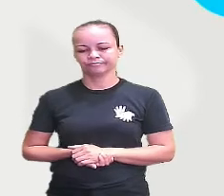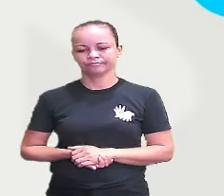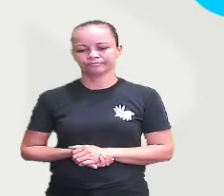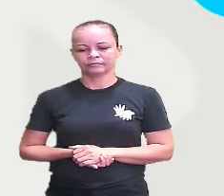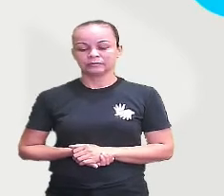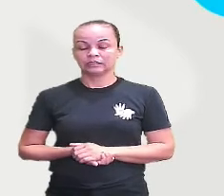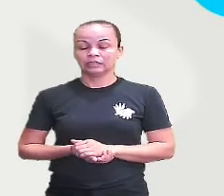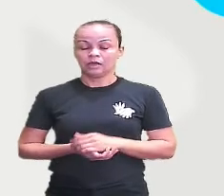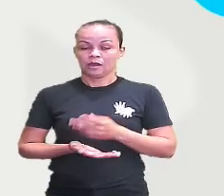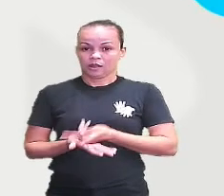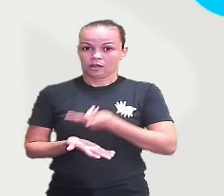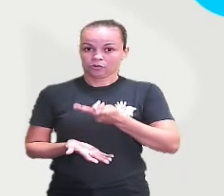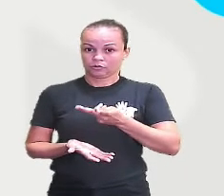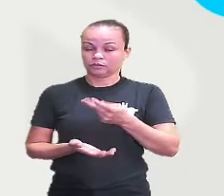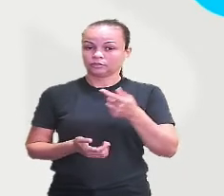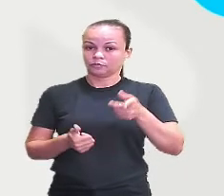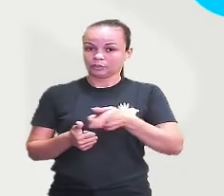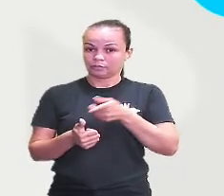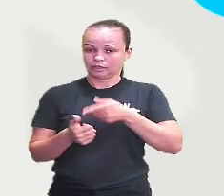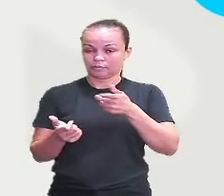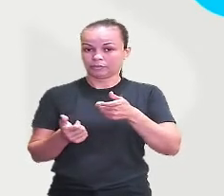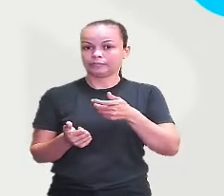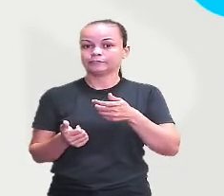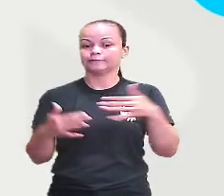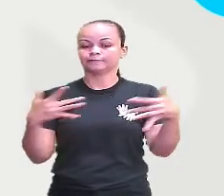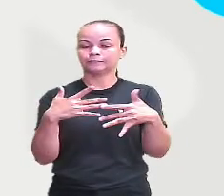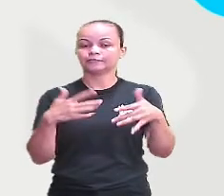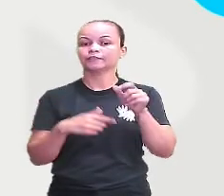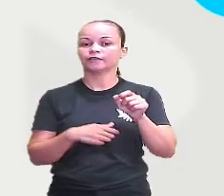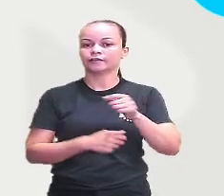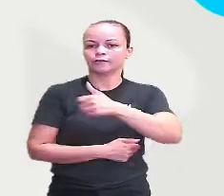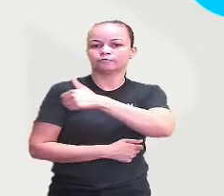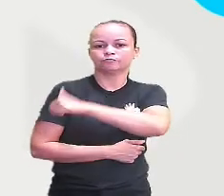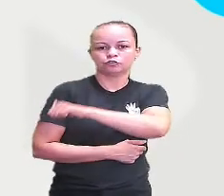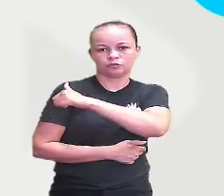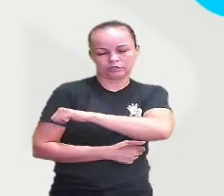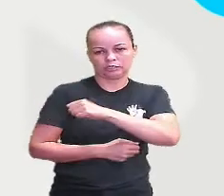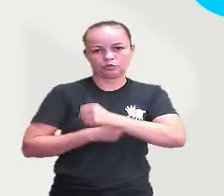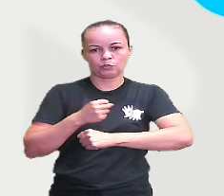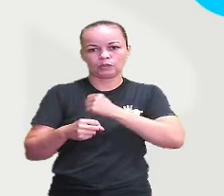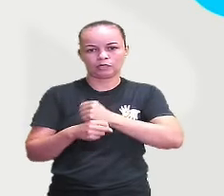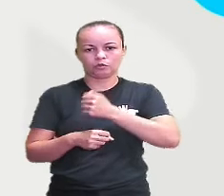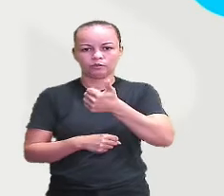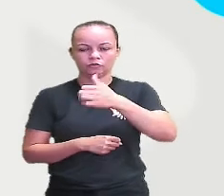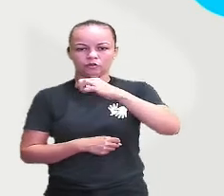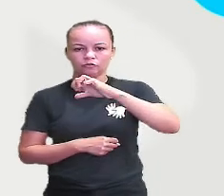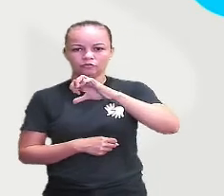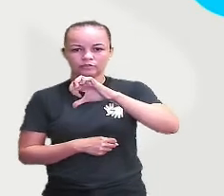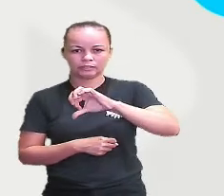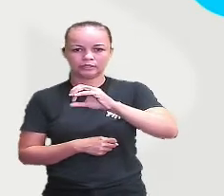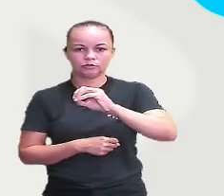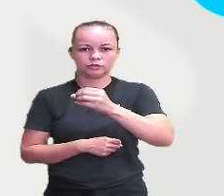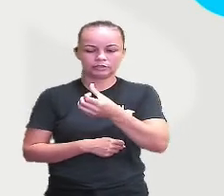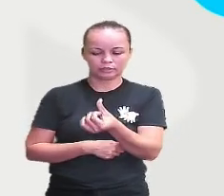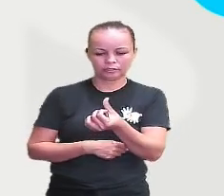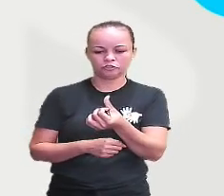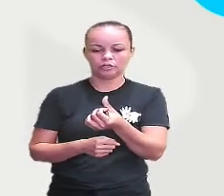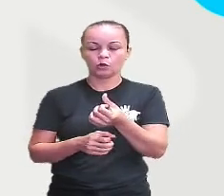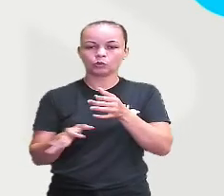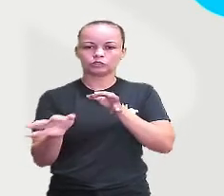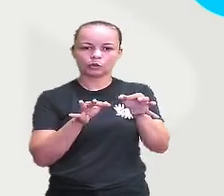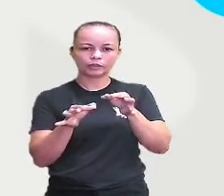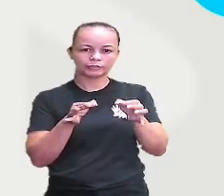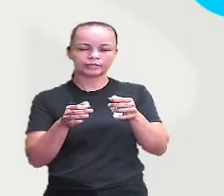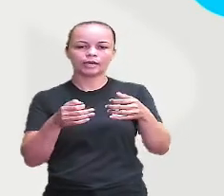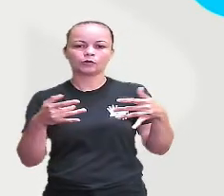Isso aconteceu, primeiramente, na cidade do Rio de Janeiro, tá? Em 1906, quando reformaram o centro da cidade,